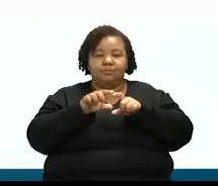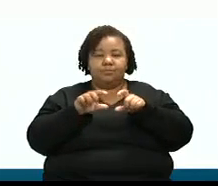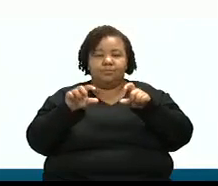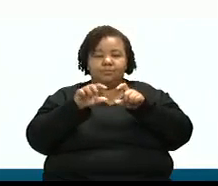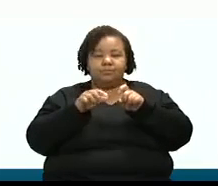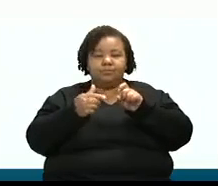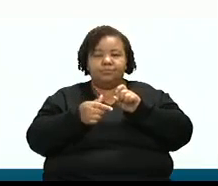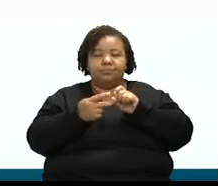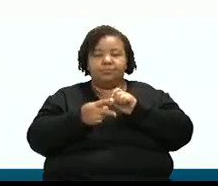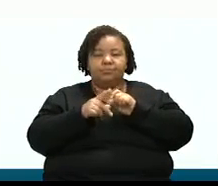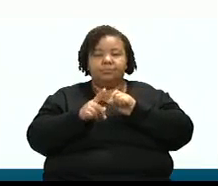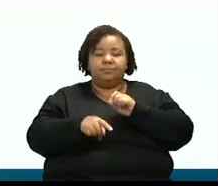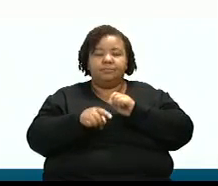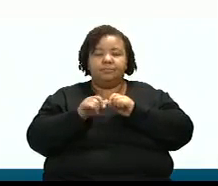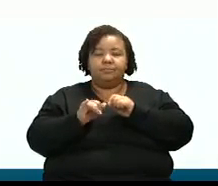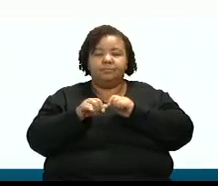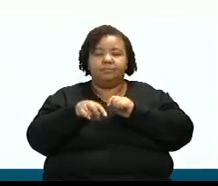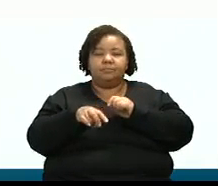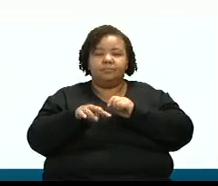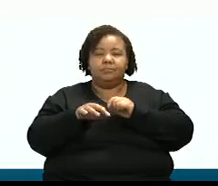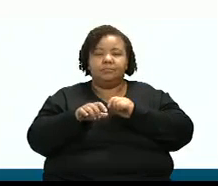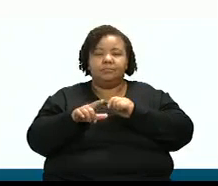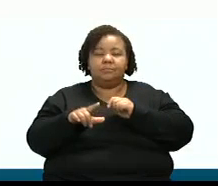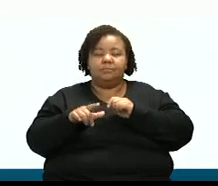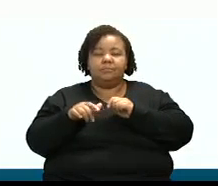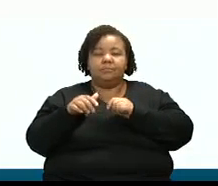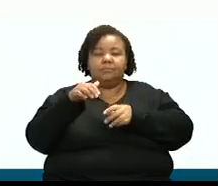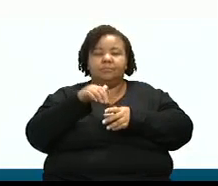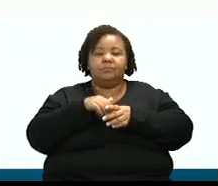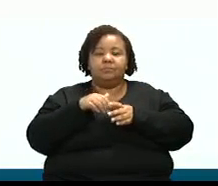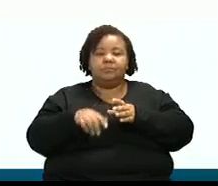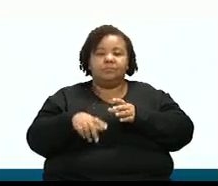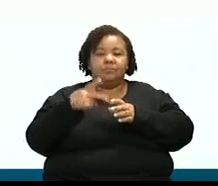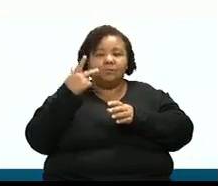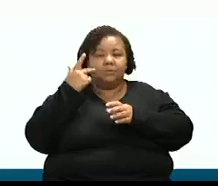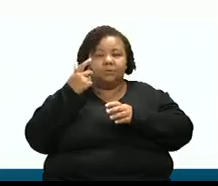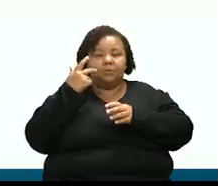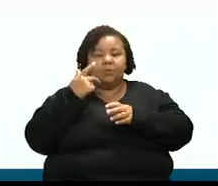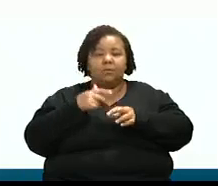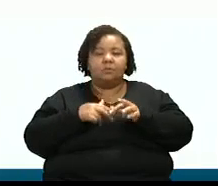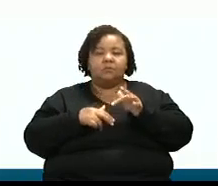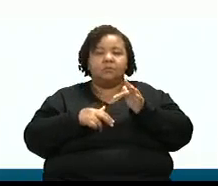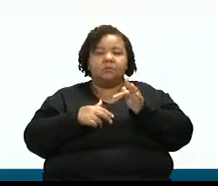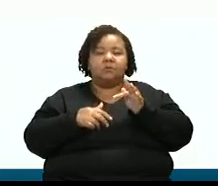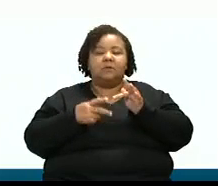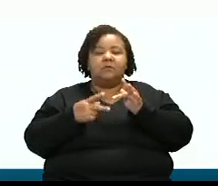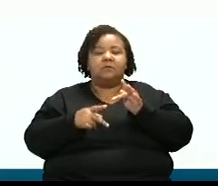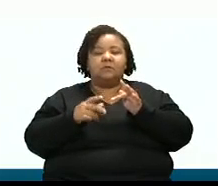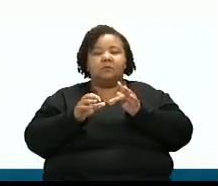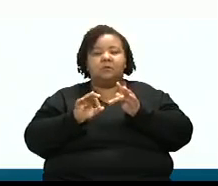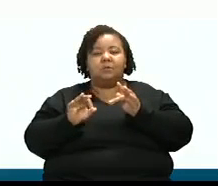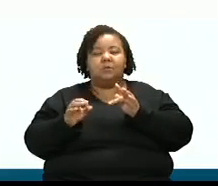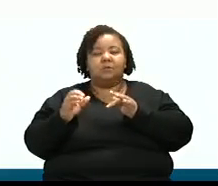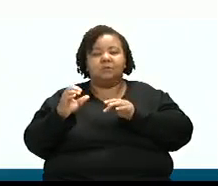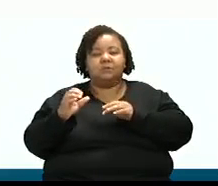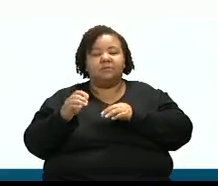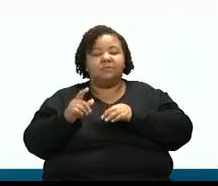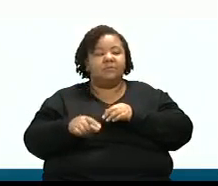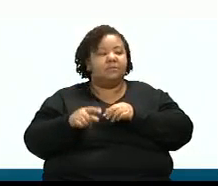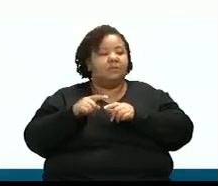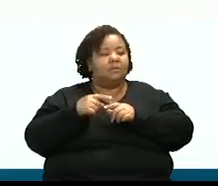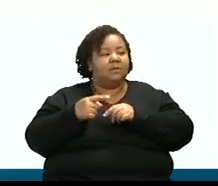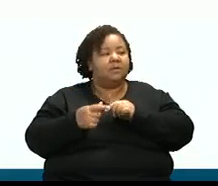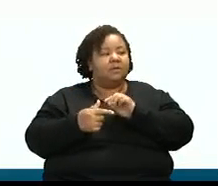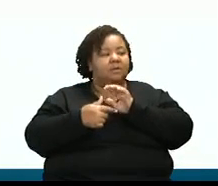C. Essa é a integral de linha da componente normal de f ao longo de C. O que essa